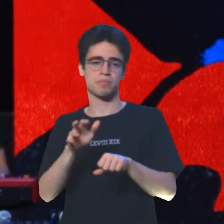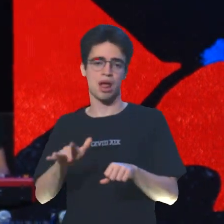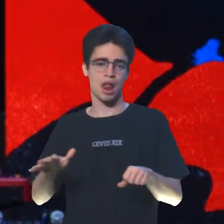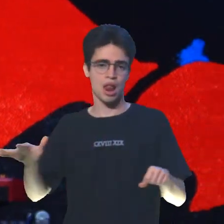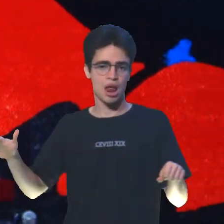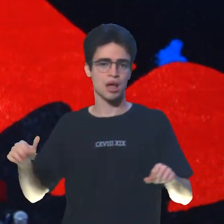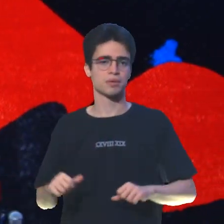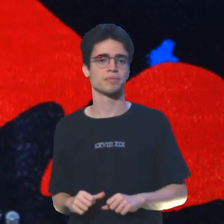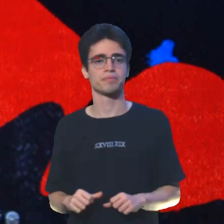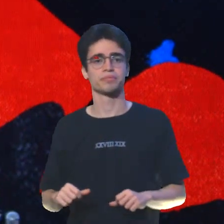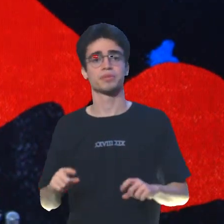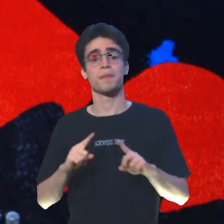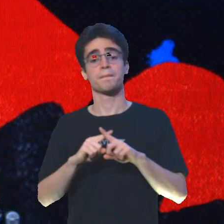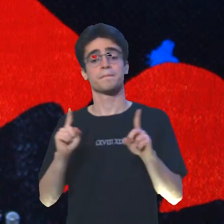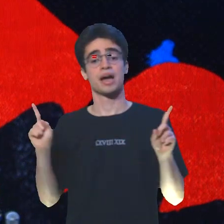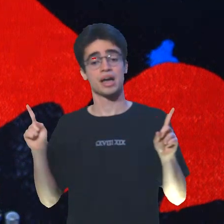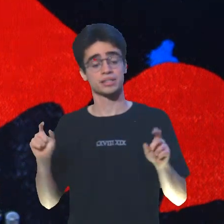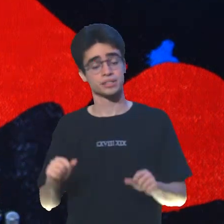Porém,